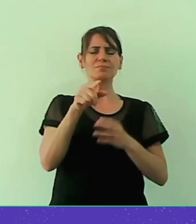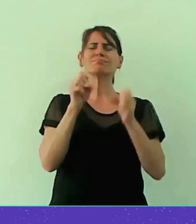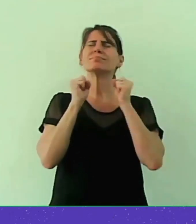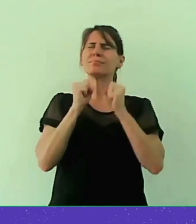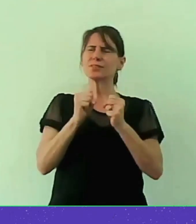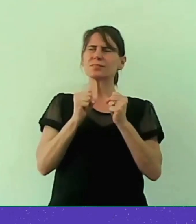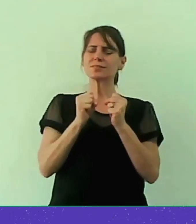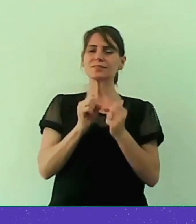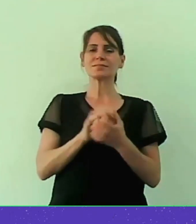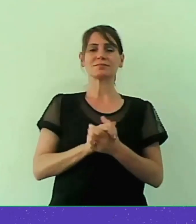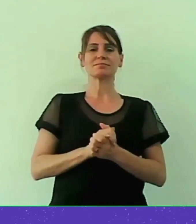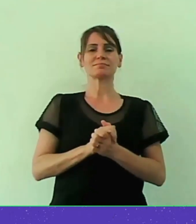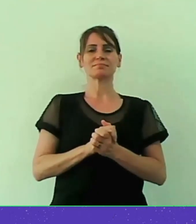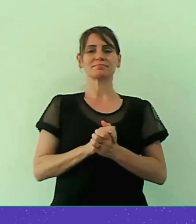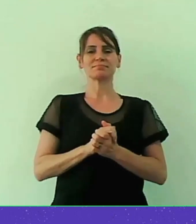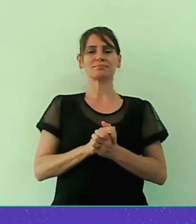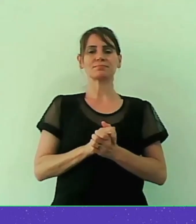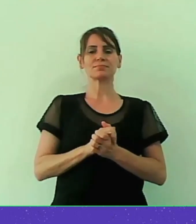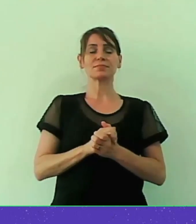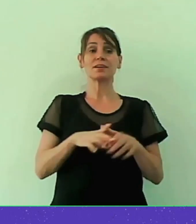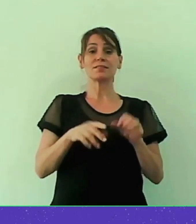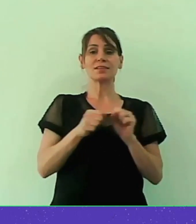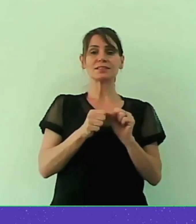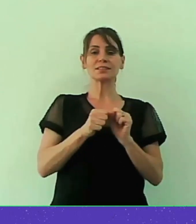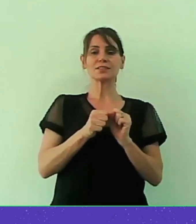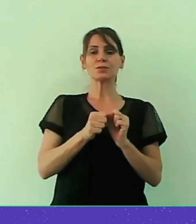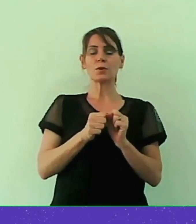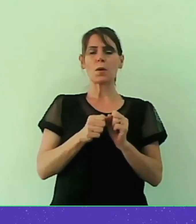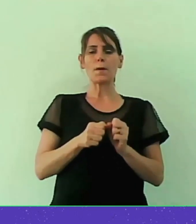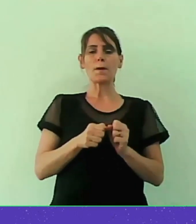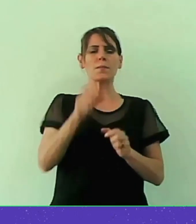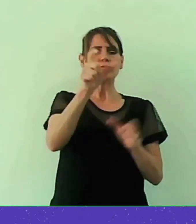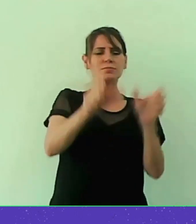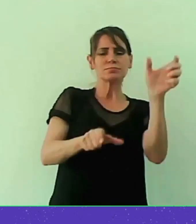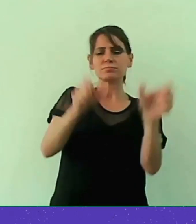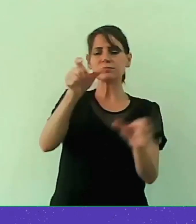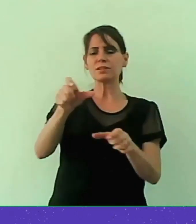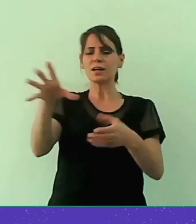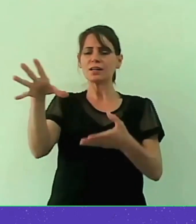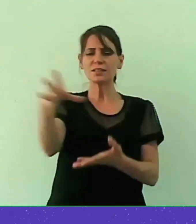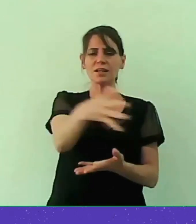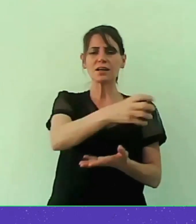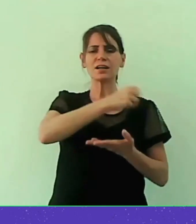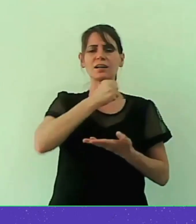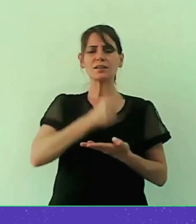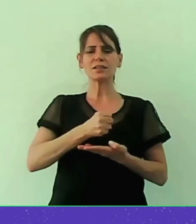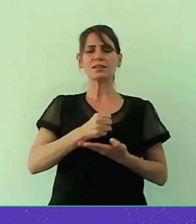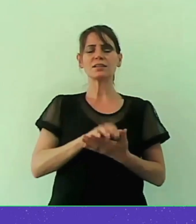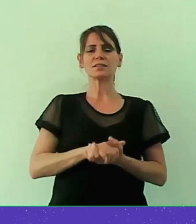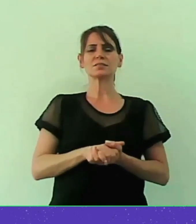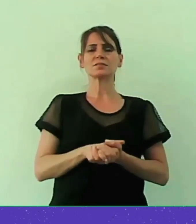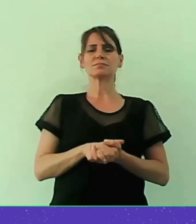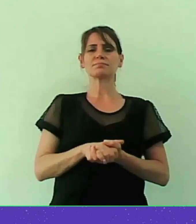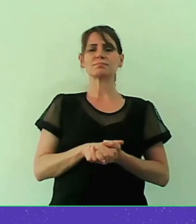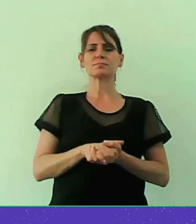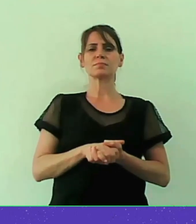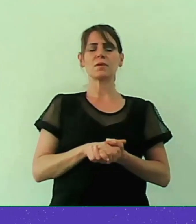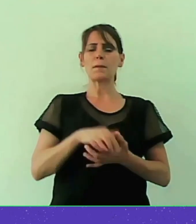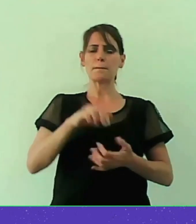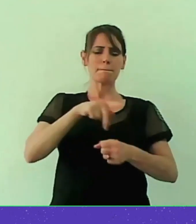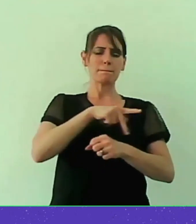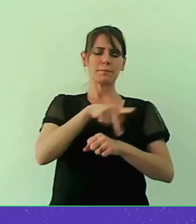E também estão produzindo muitos e muitos contatos, não só no Brasil, mas em todo o mundo.